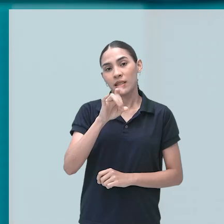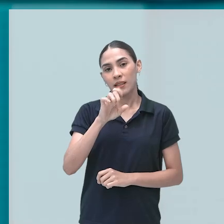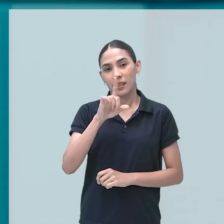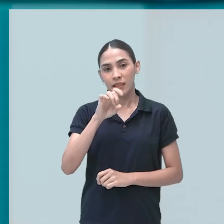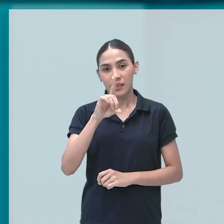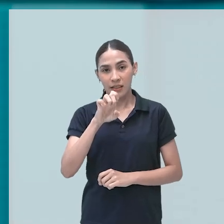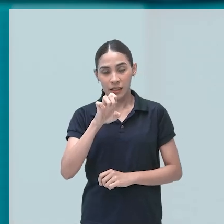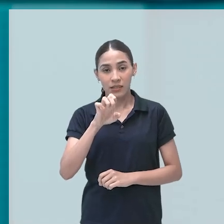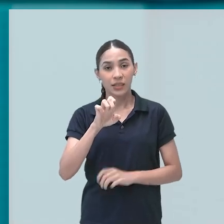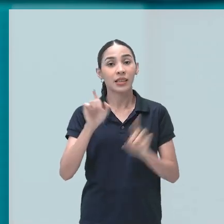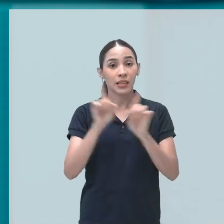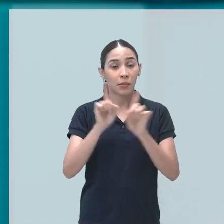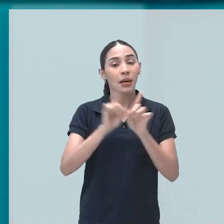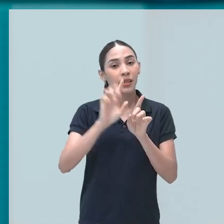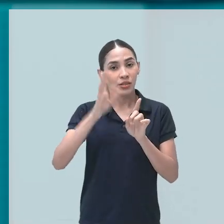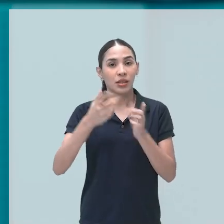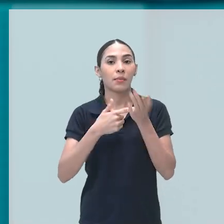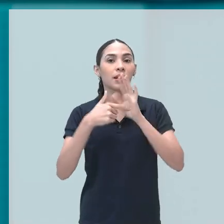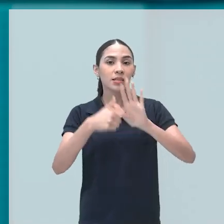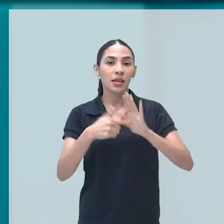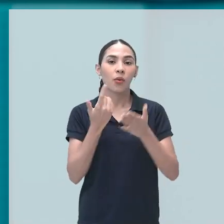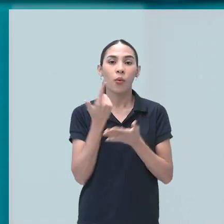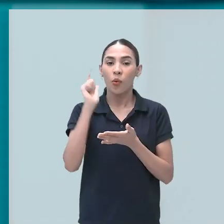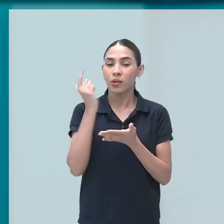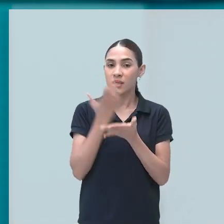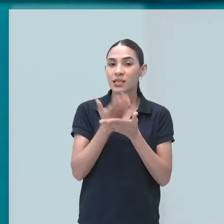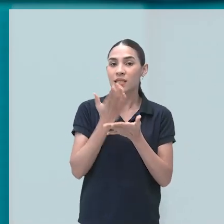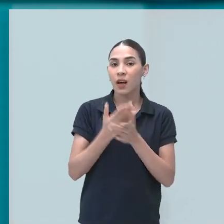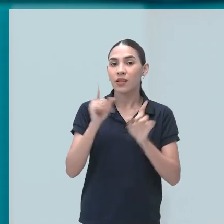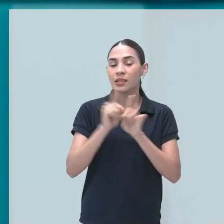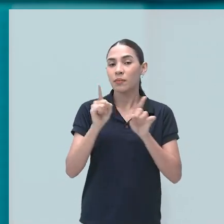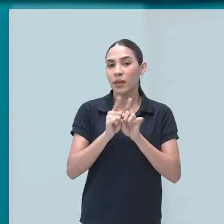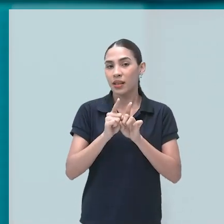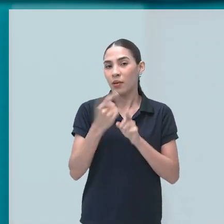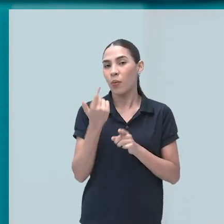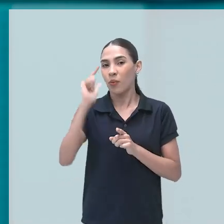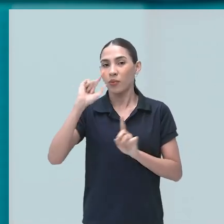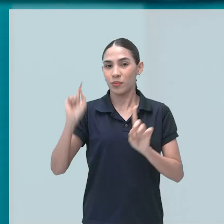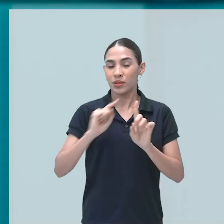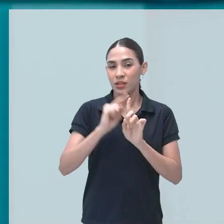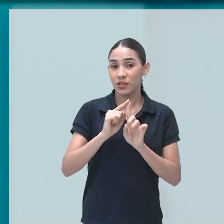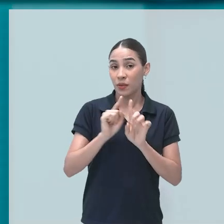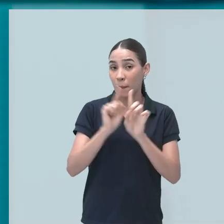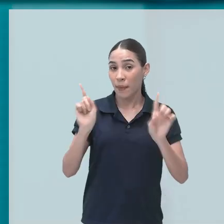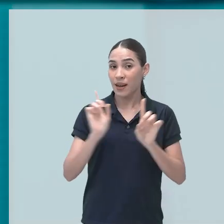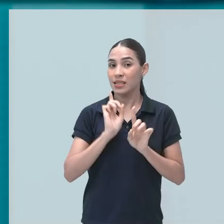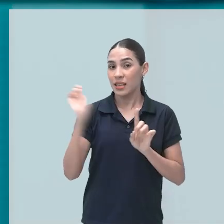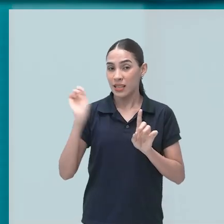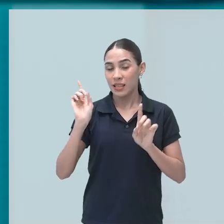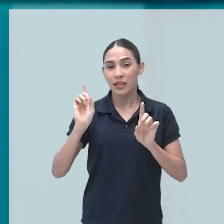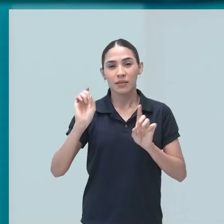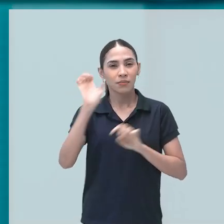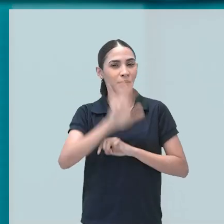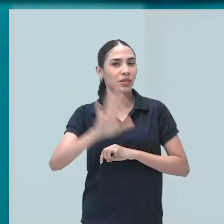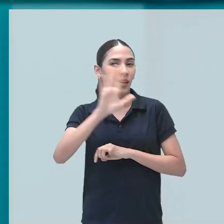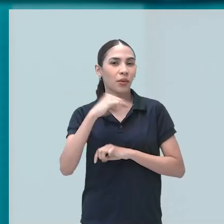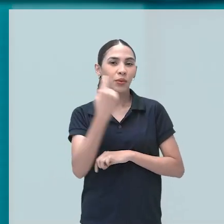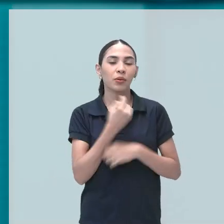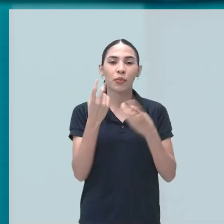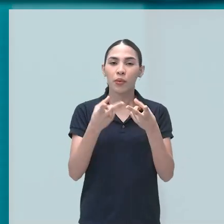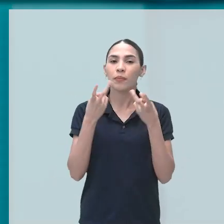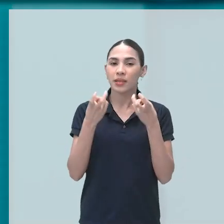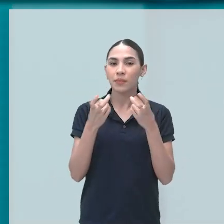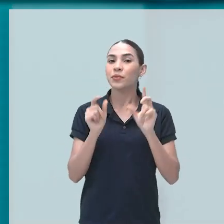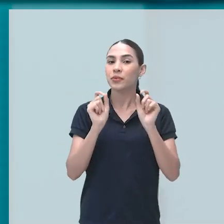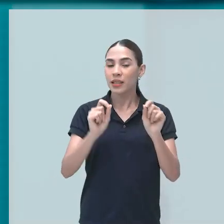já apareceu em outras aulas aqui do nosso módulo, com outros objetivos, mas aqui, em linhas gerais, nós podemos dizer